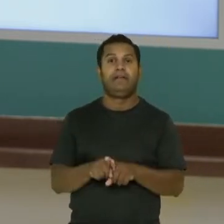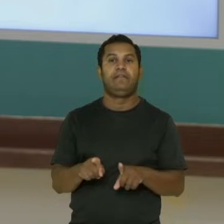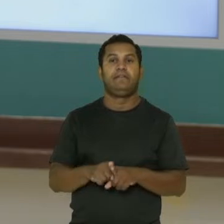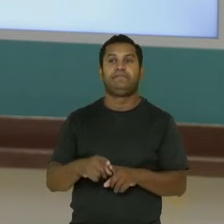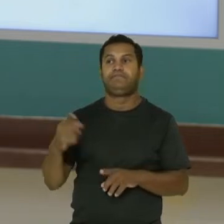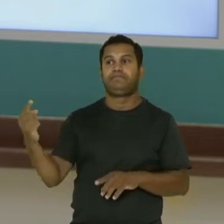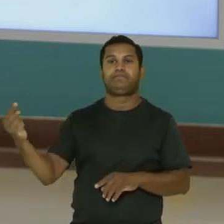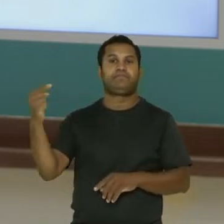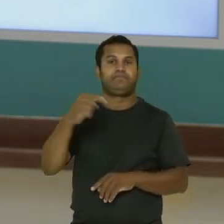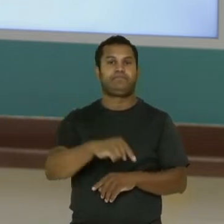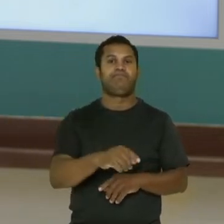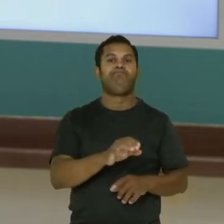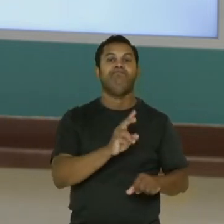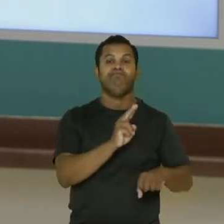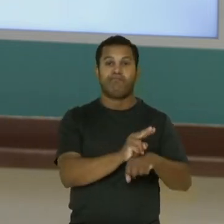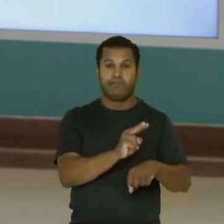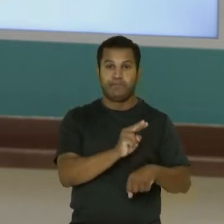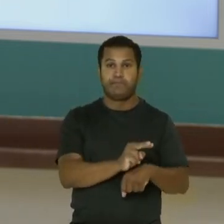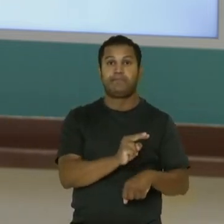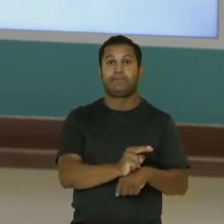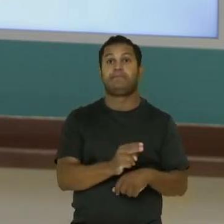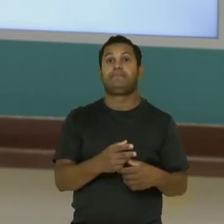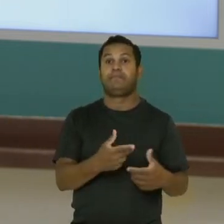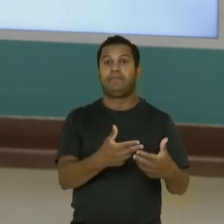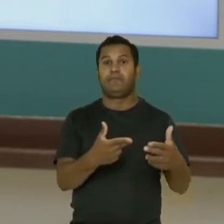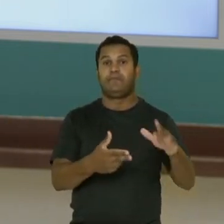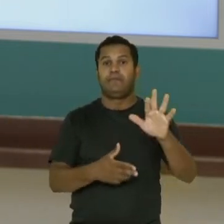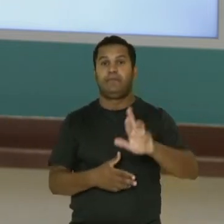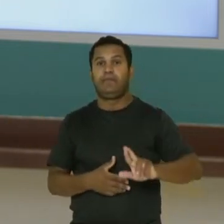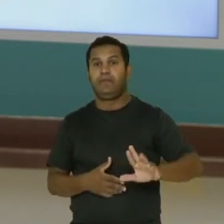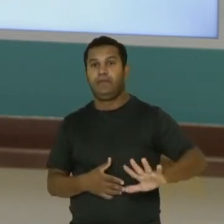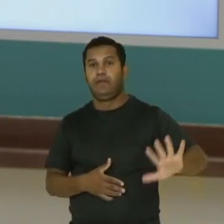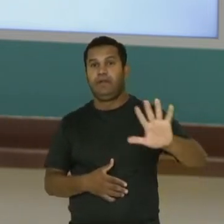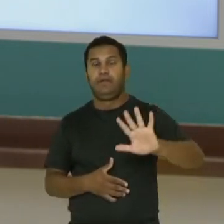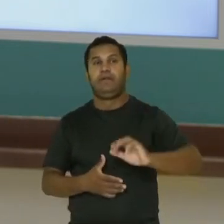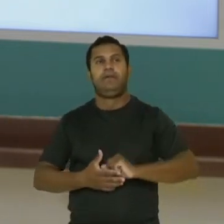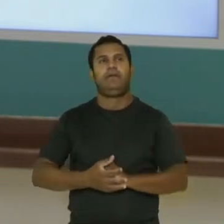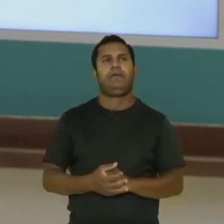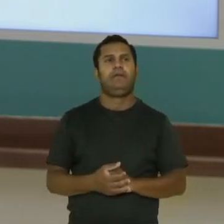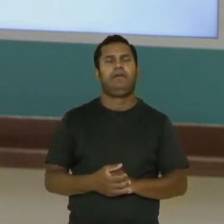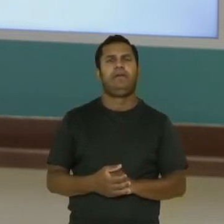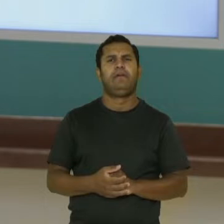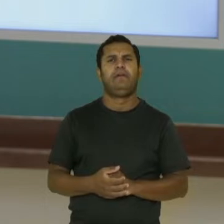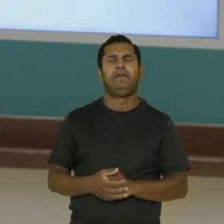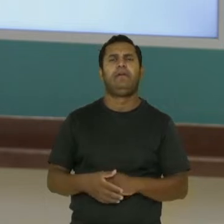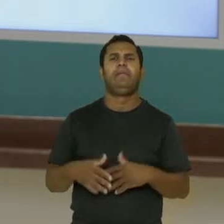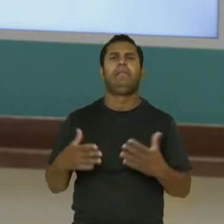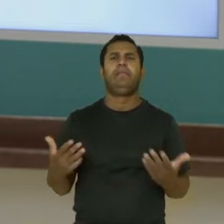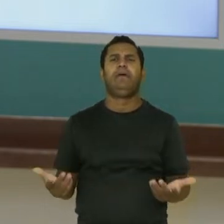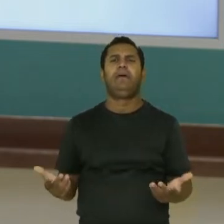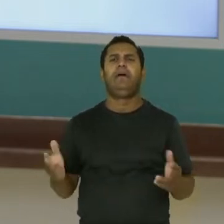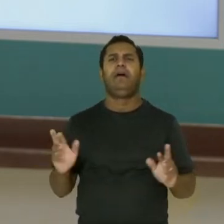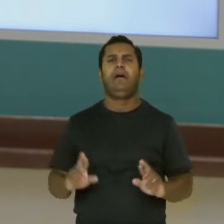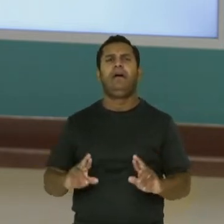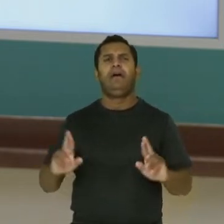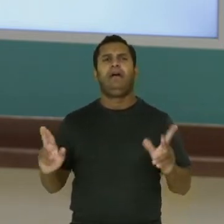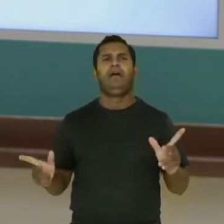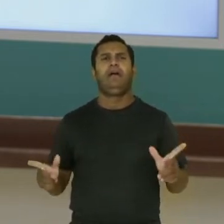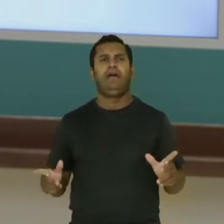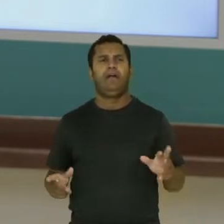né? E a diferença entre regionalização e região? Quando eu falo regionalização, eu estou falando da ação